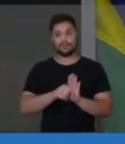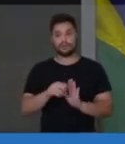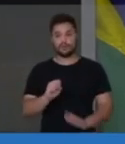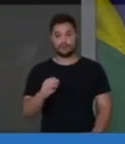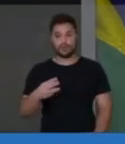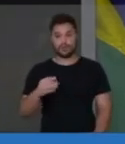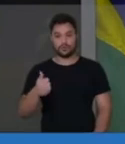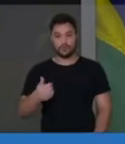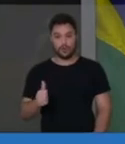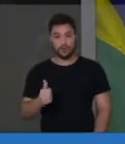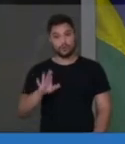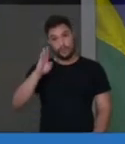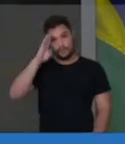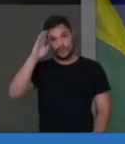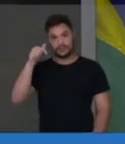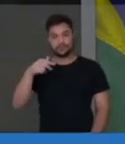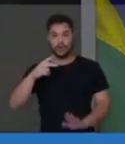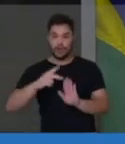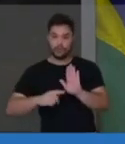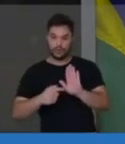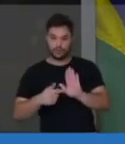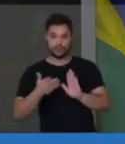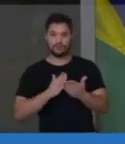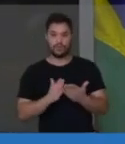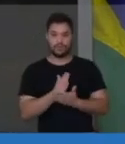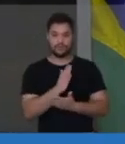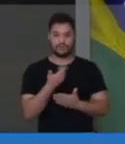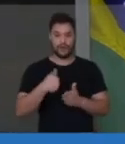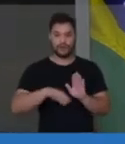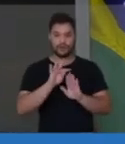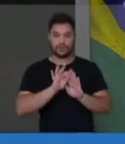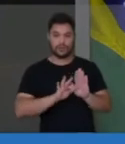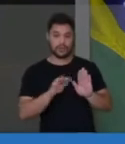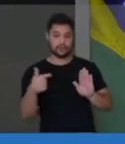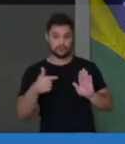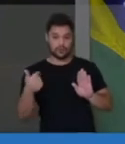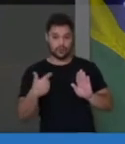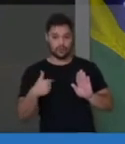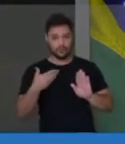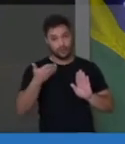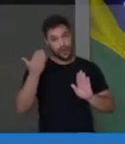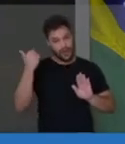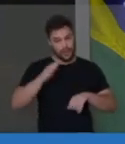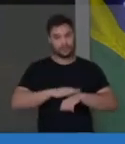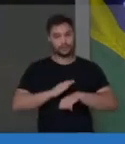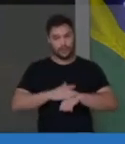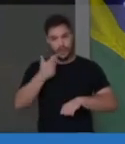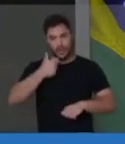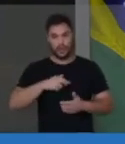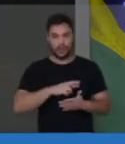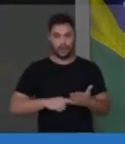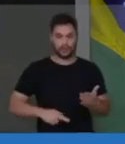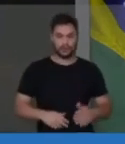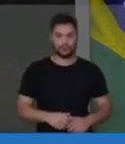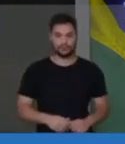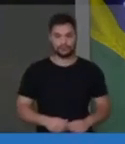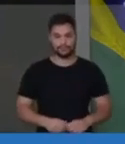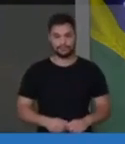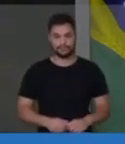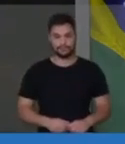2011 como principal, que foi aprovado na forma do substitutivo, à época apresentado por mim, relator.